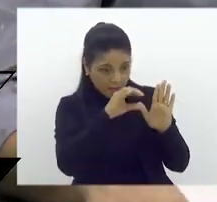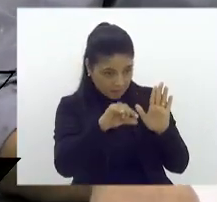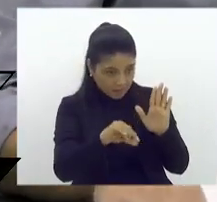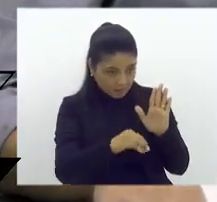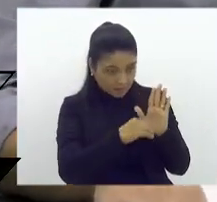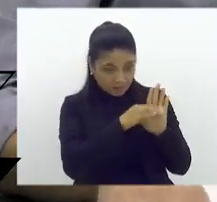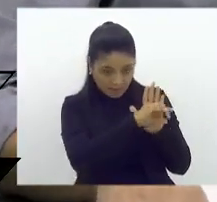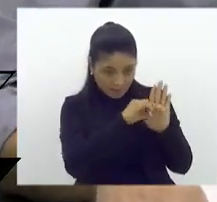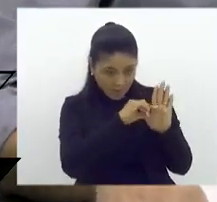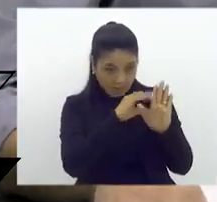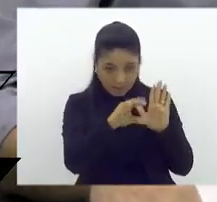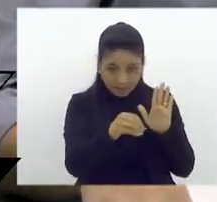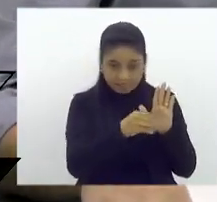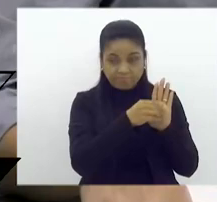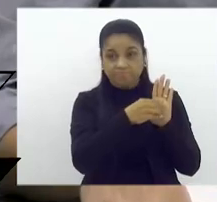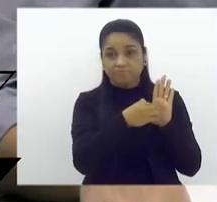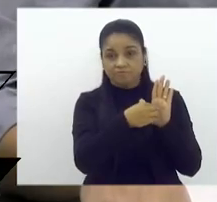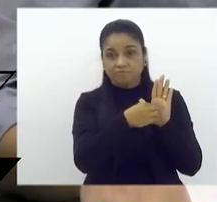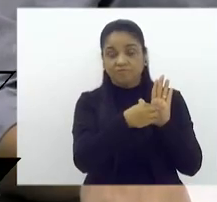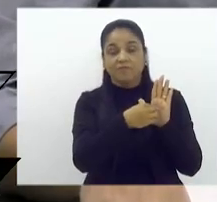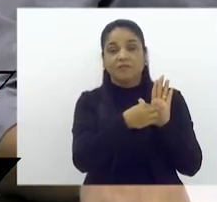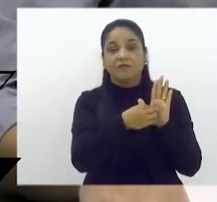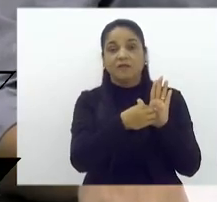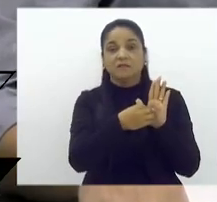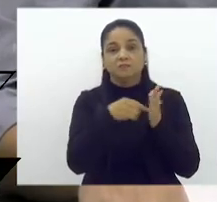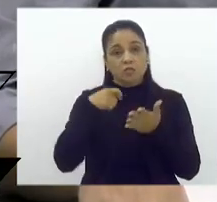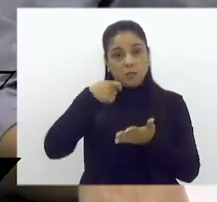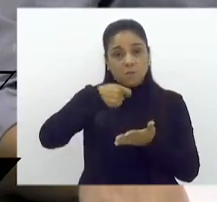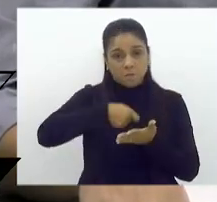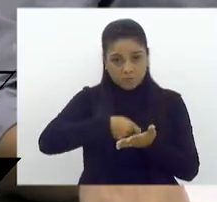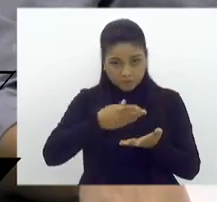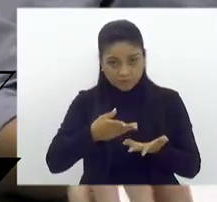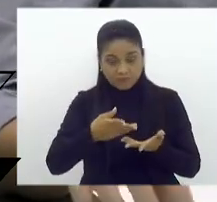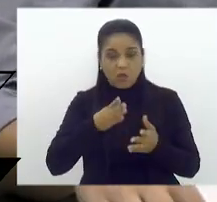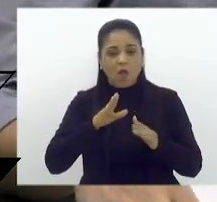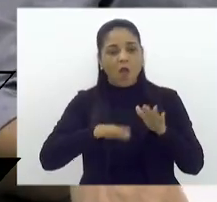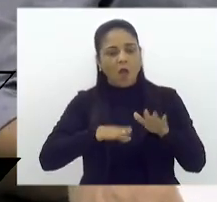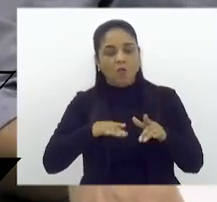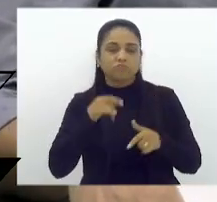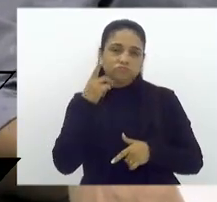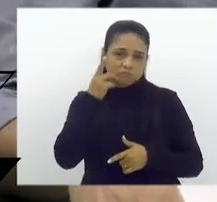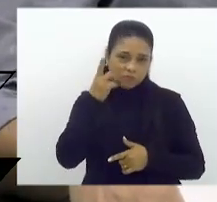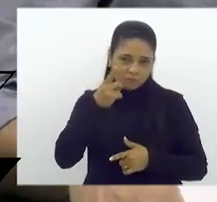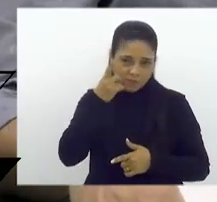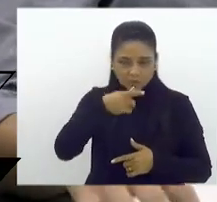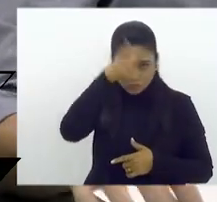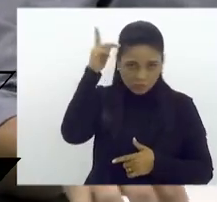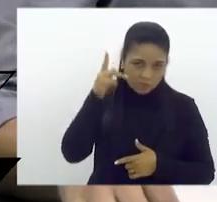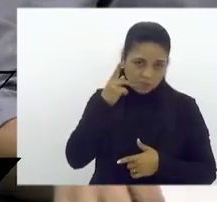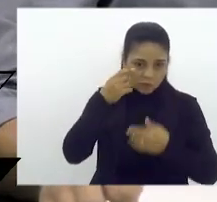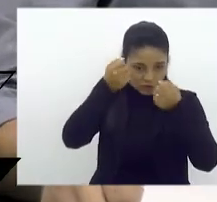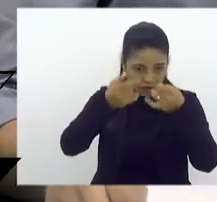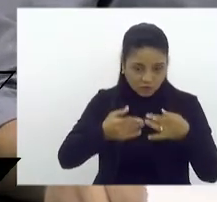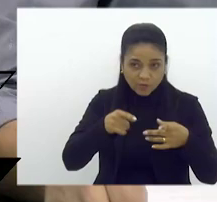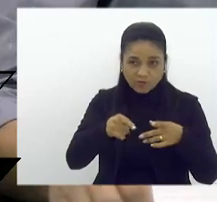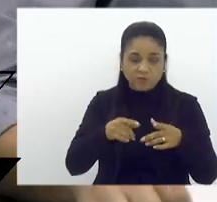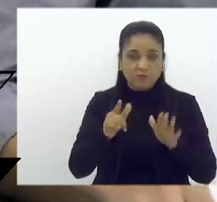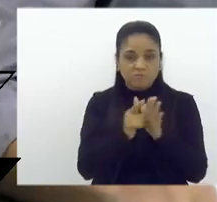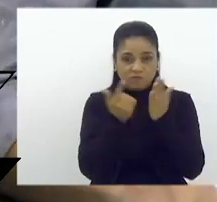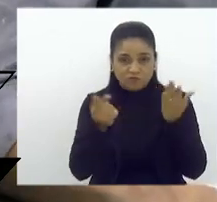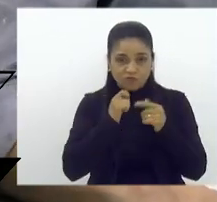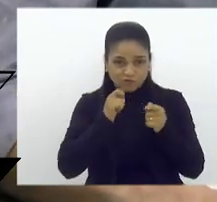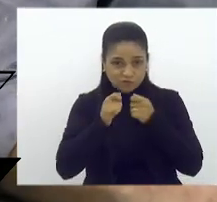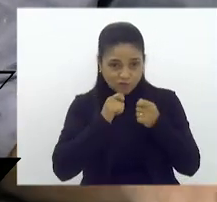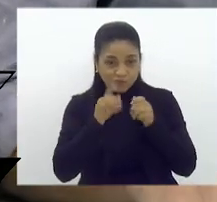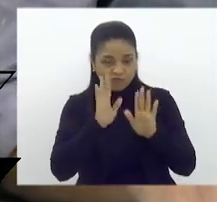impositivas, o próprio deputado Luiz Paulo já falou sobre isso em algumas matérias de jornal, ele acentua em que áreas